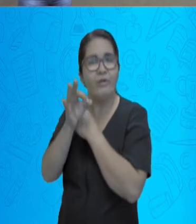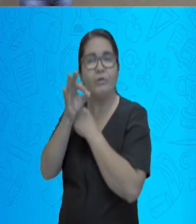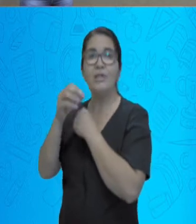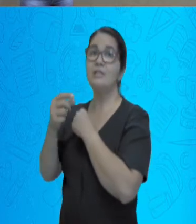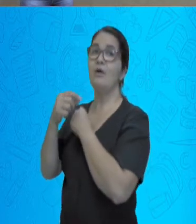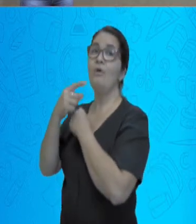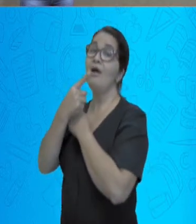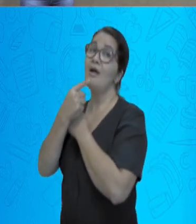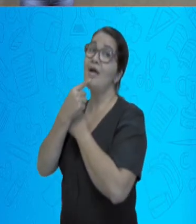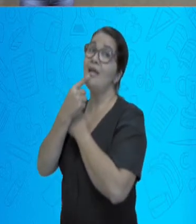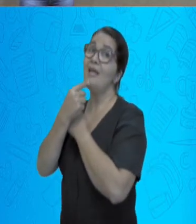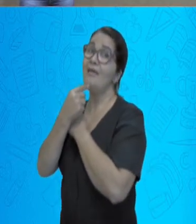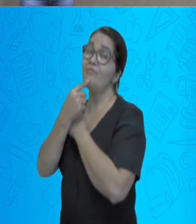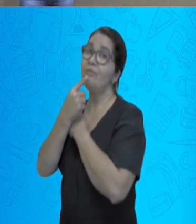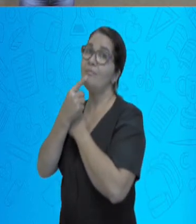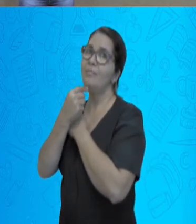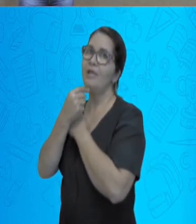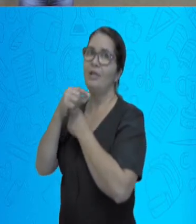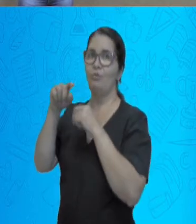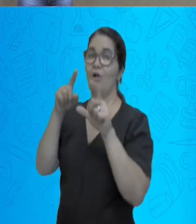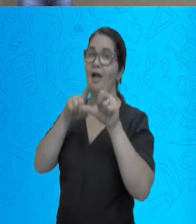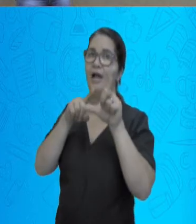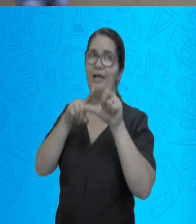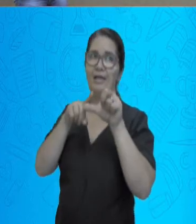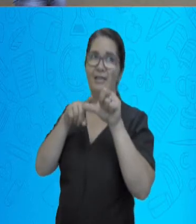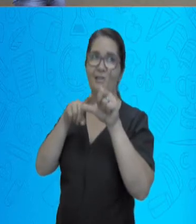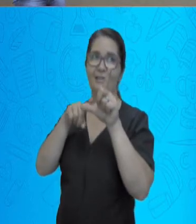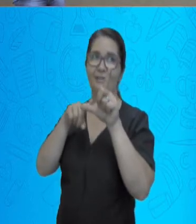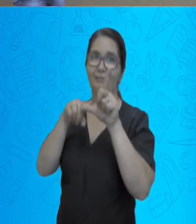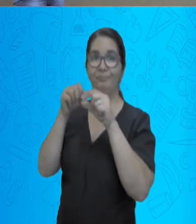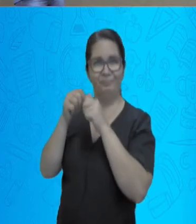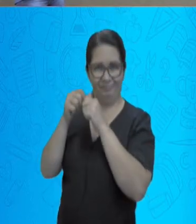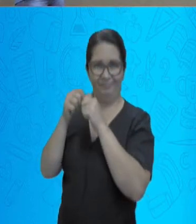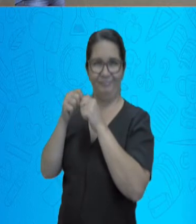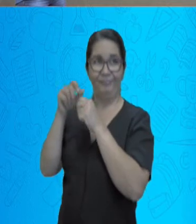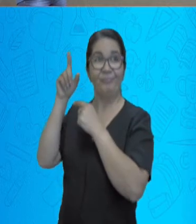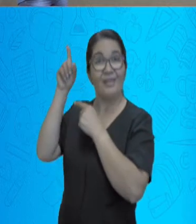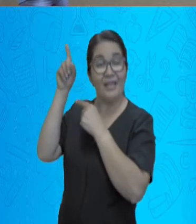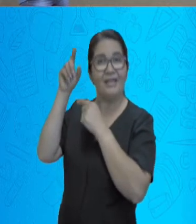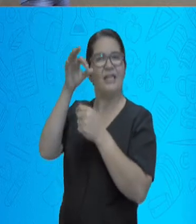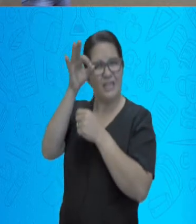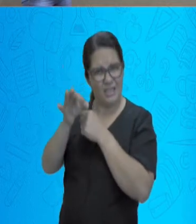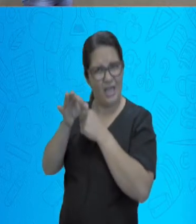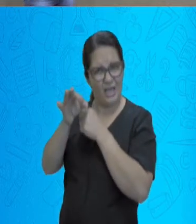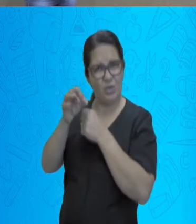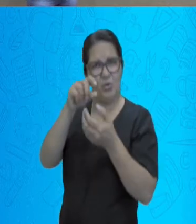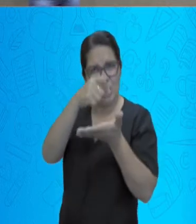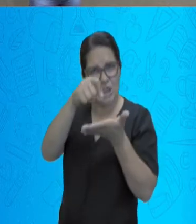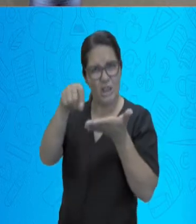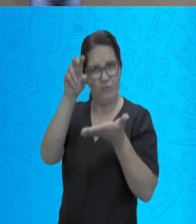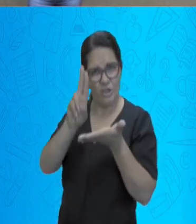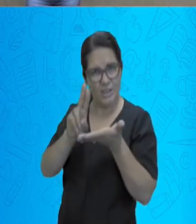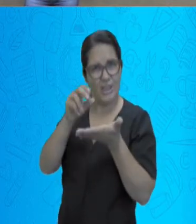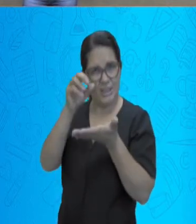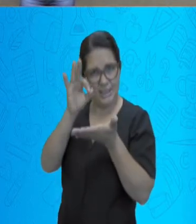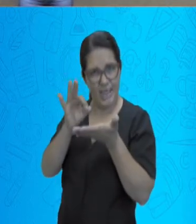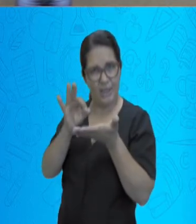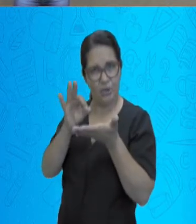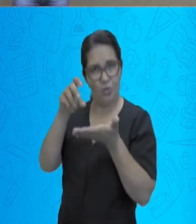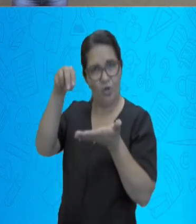da letra G a gente usa o M ou o N? Ah, não está certo, professora. Antes da letra G a gente usa